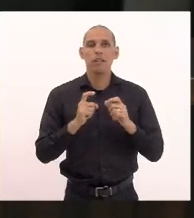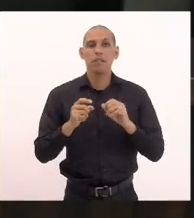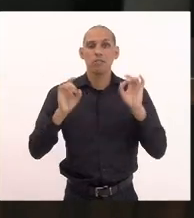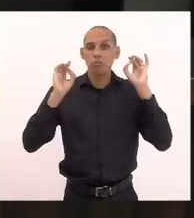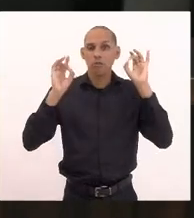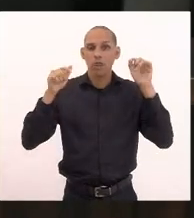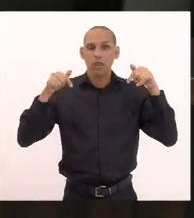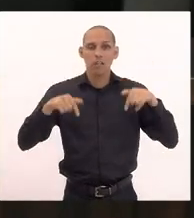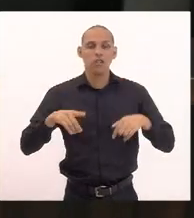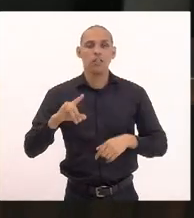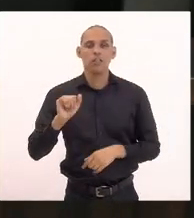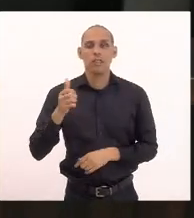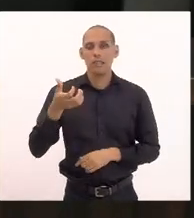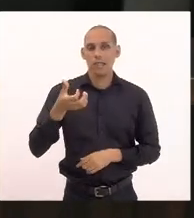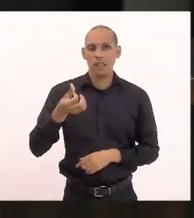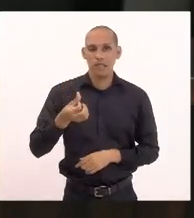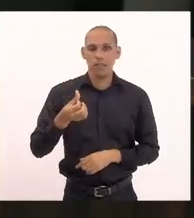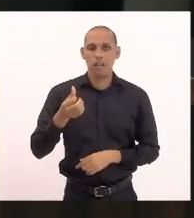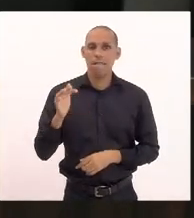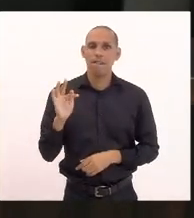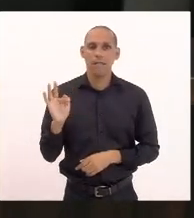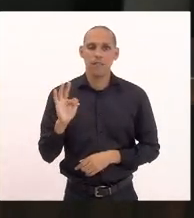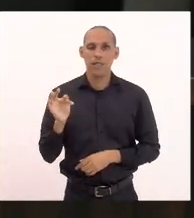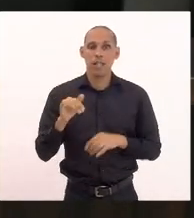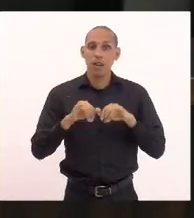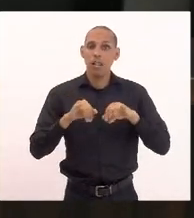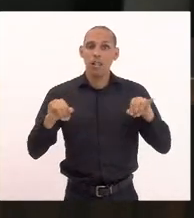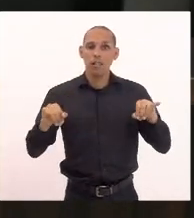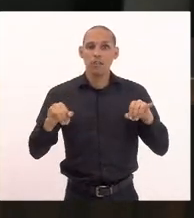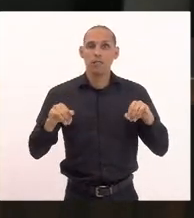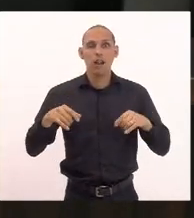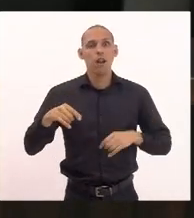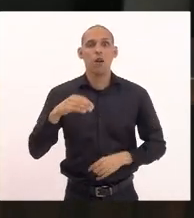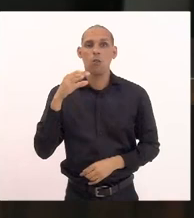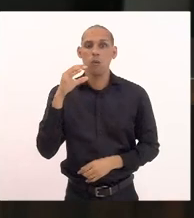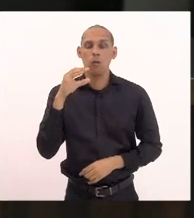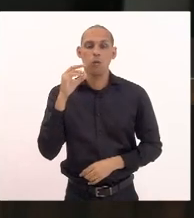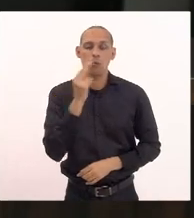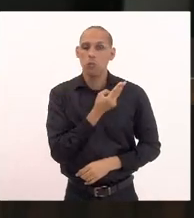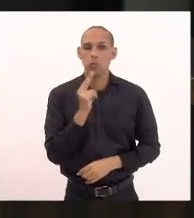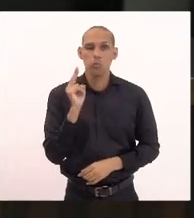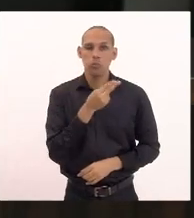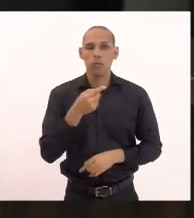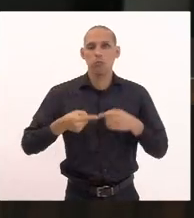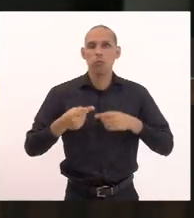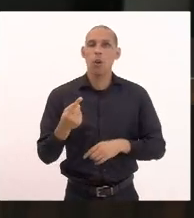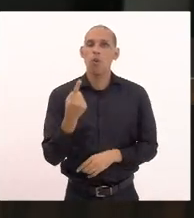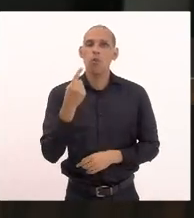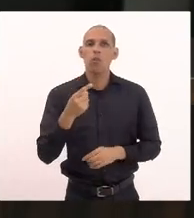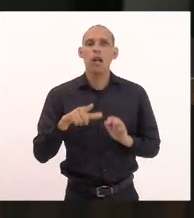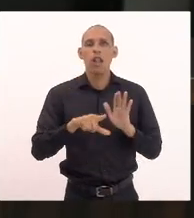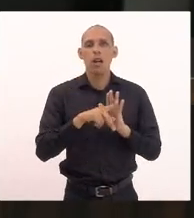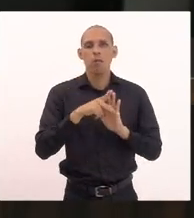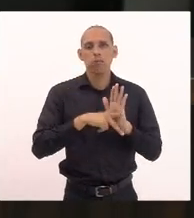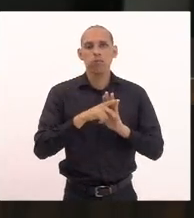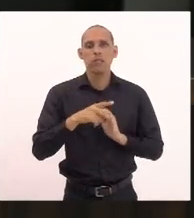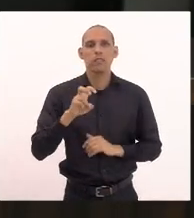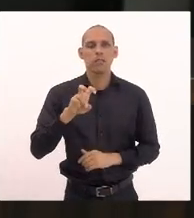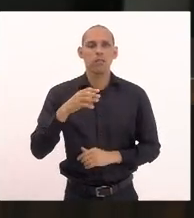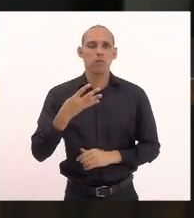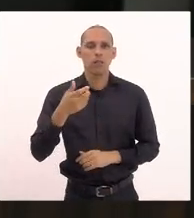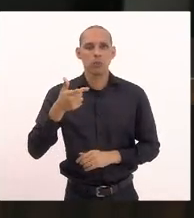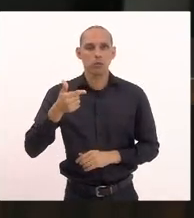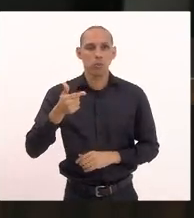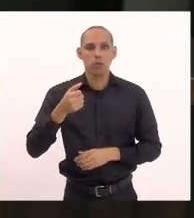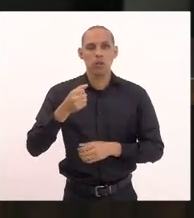16 de fevereiro de 22. Anuncio, em regime de urgência, em discussão única, projeto de lei 5412 de 22, de